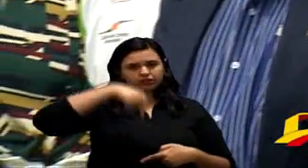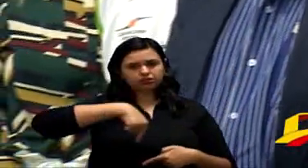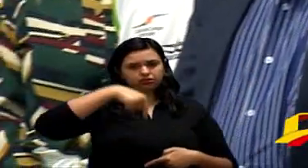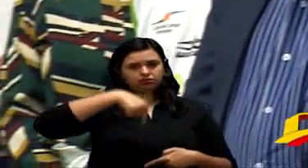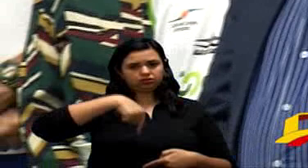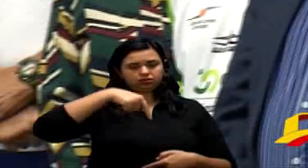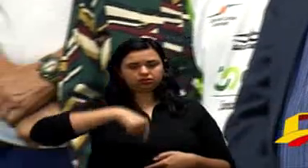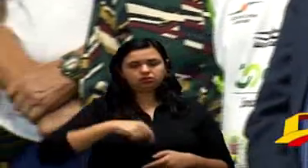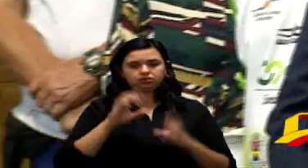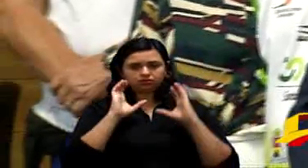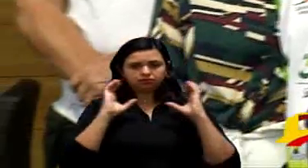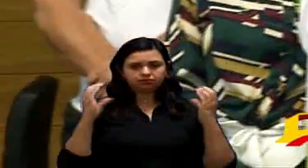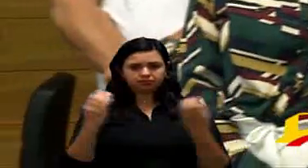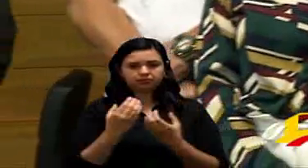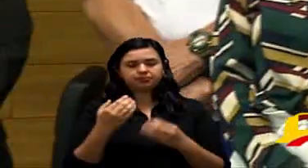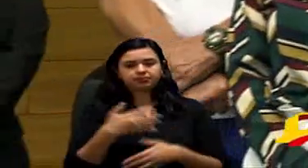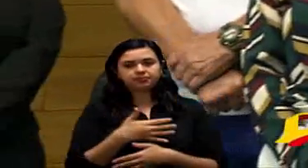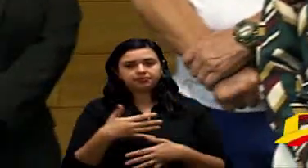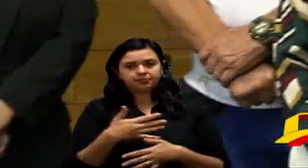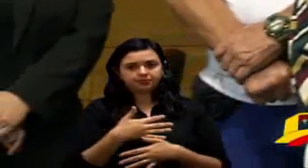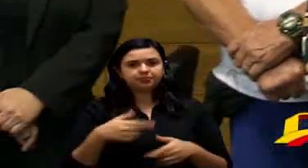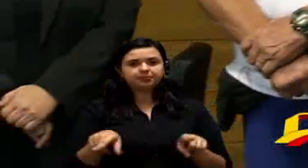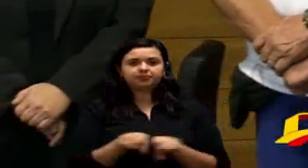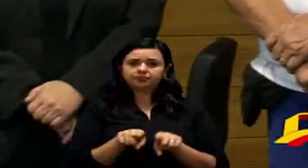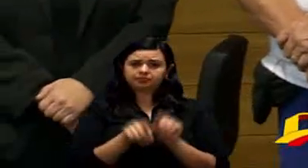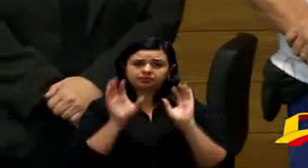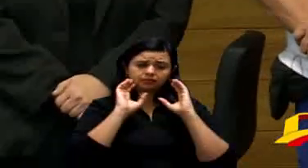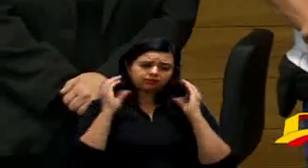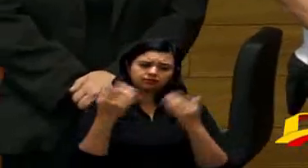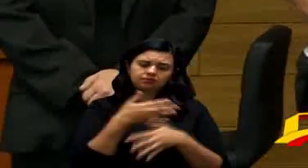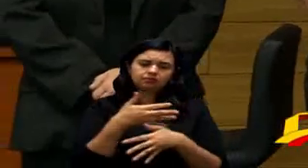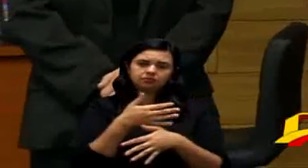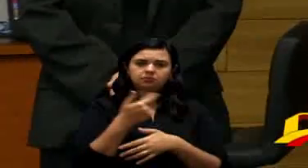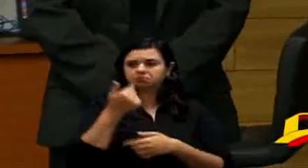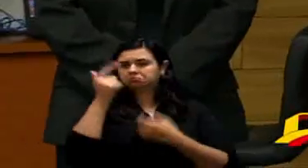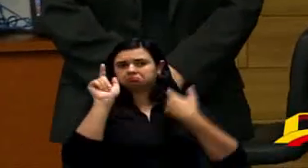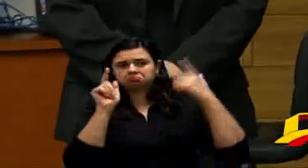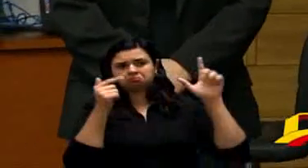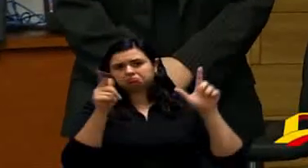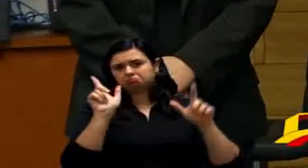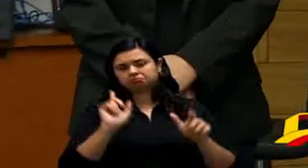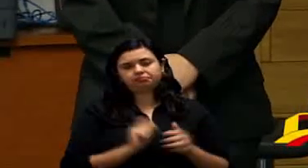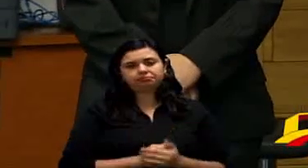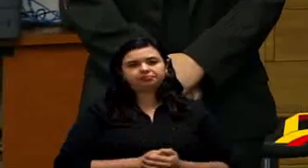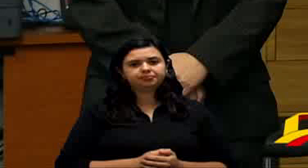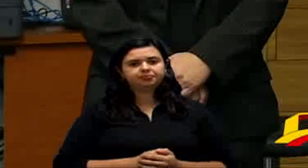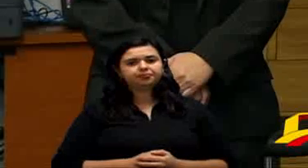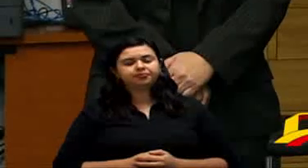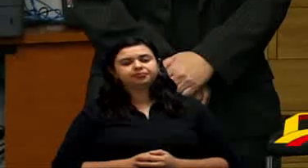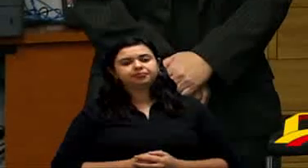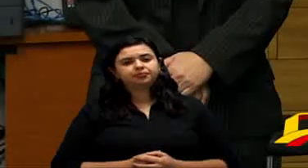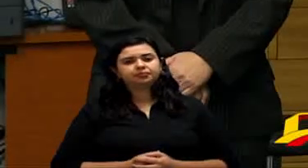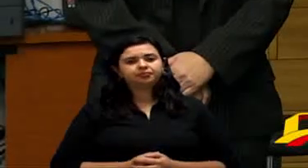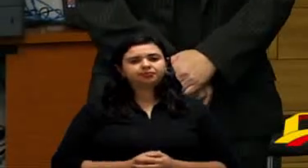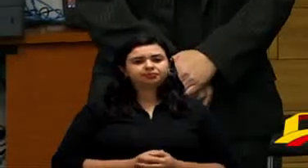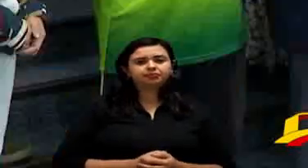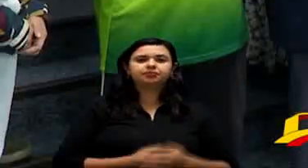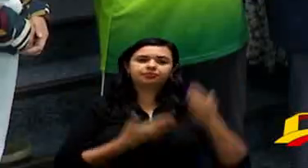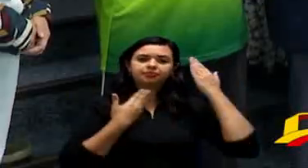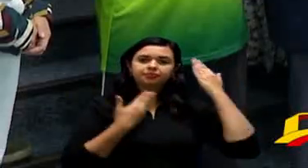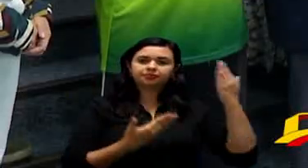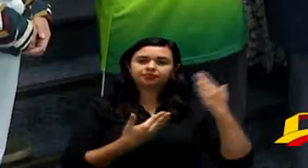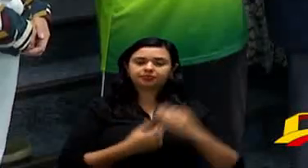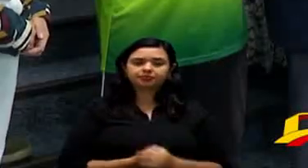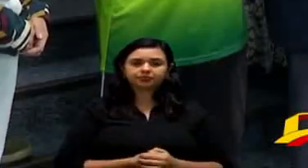democrático da Câmara Municipal e das câmaras municipais de todo o nosso país e de todos os países Democráticos né então obrigado